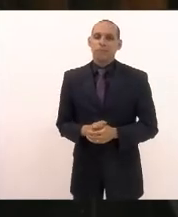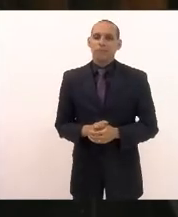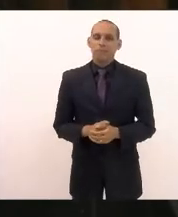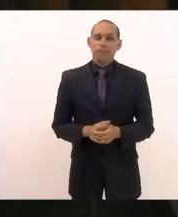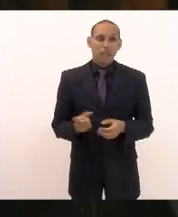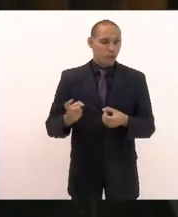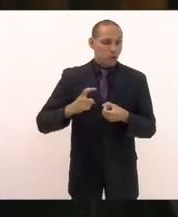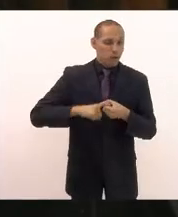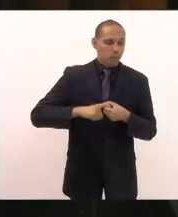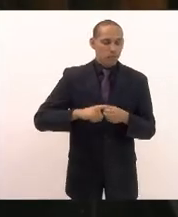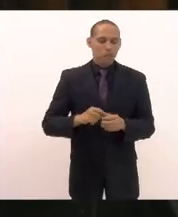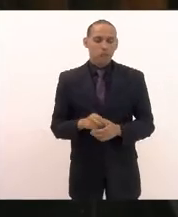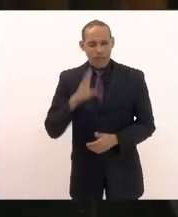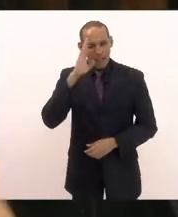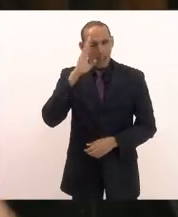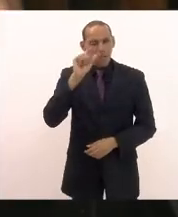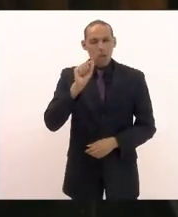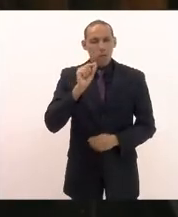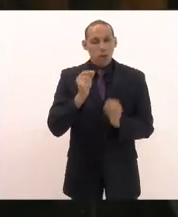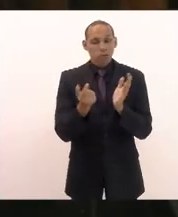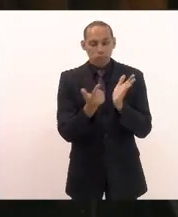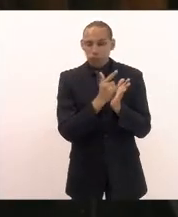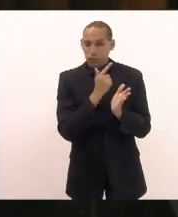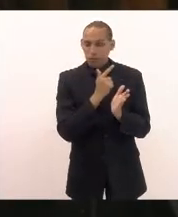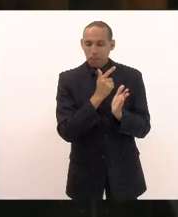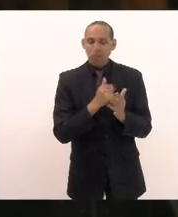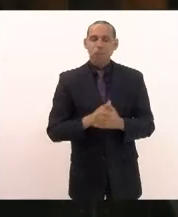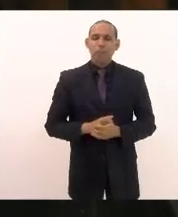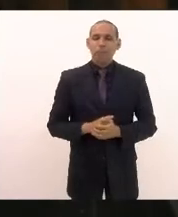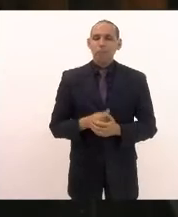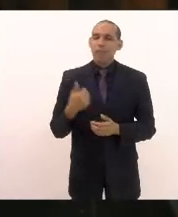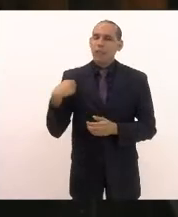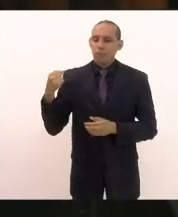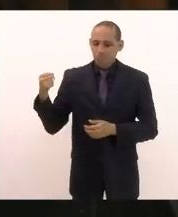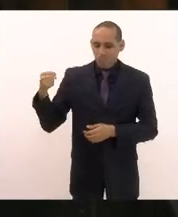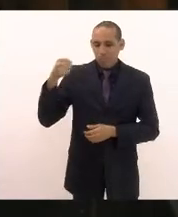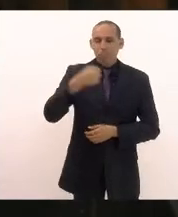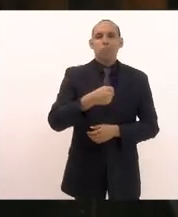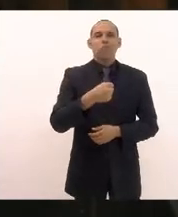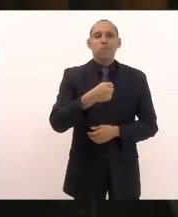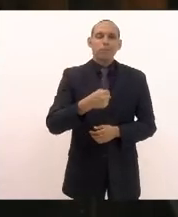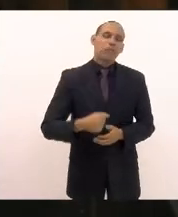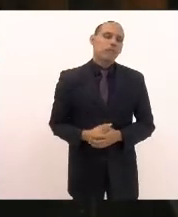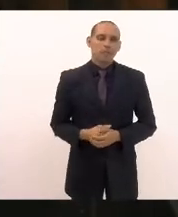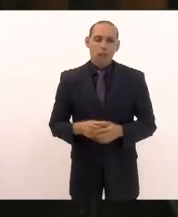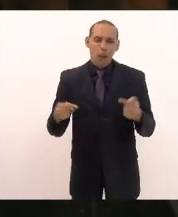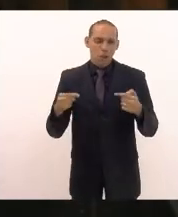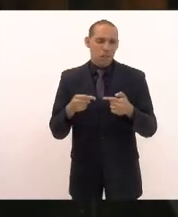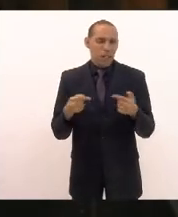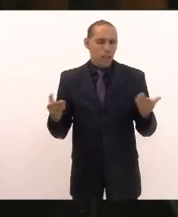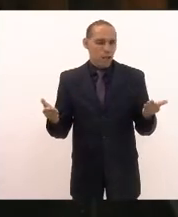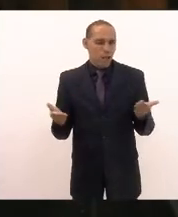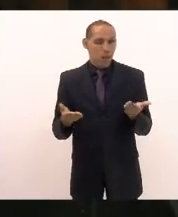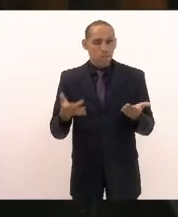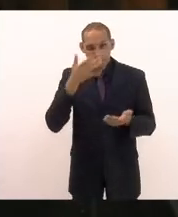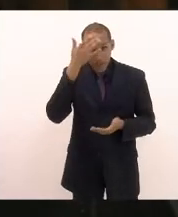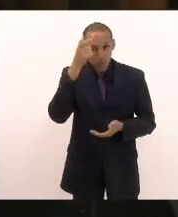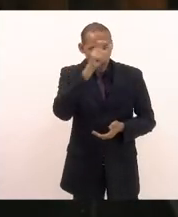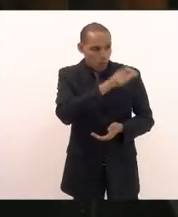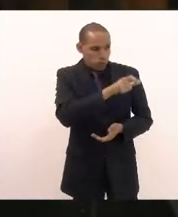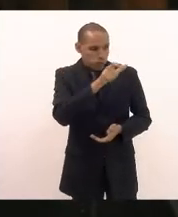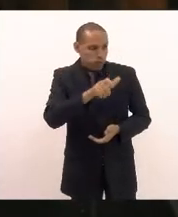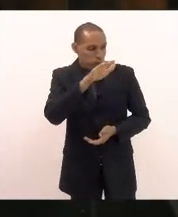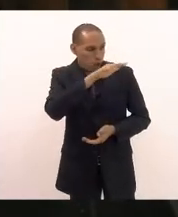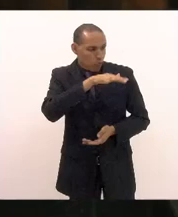Retomando então a ideia principal do livro que eu estou nesse momento trazendo para a nossa realidade. Essas pessoas